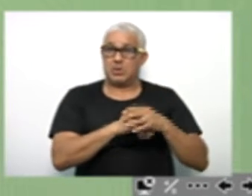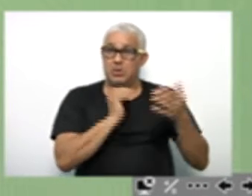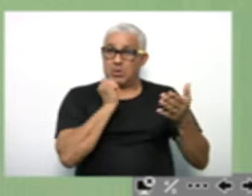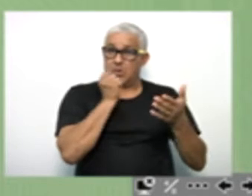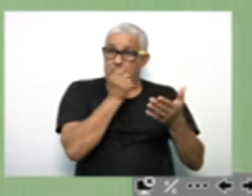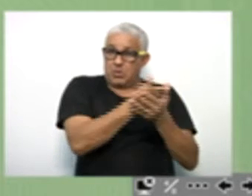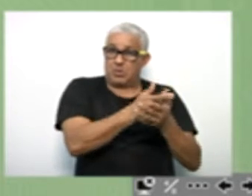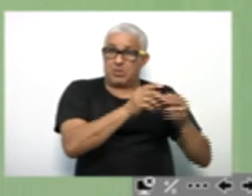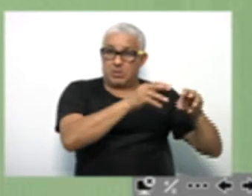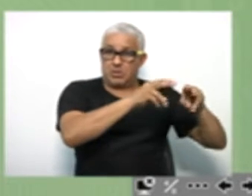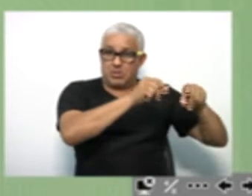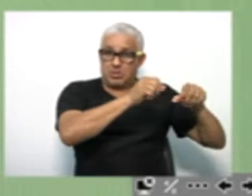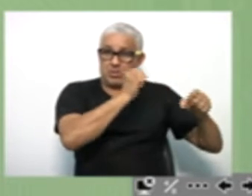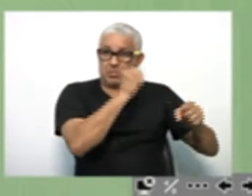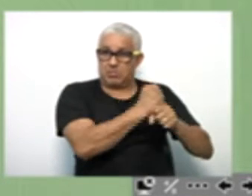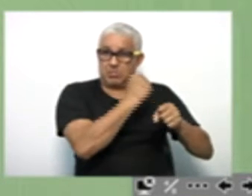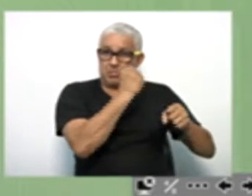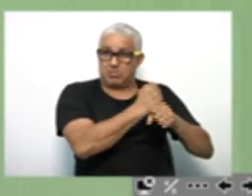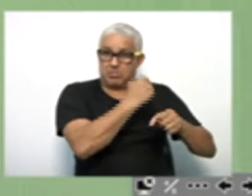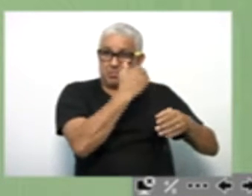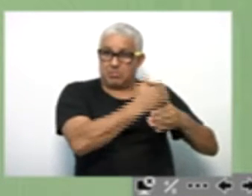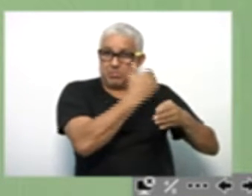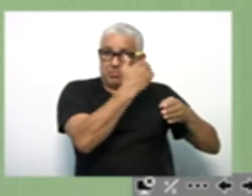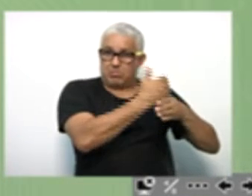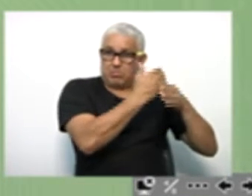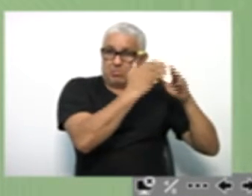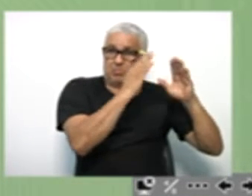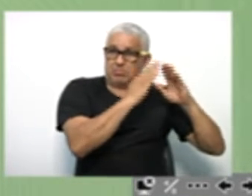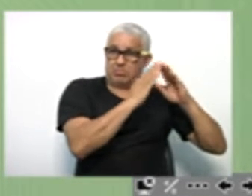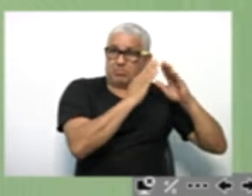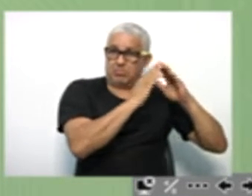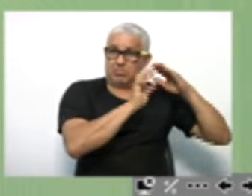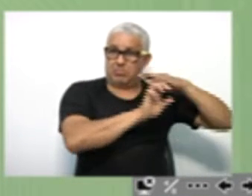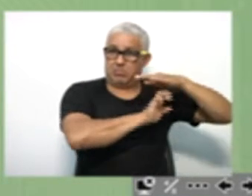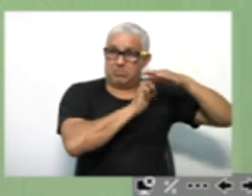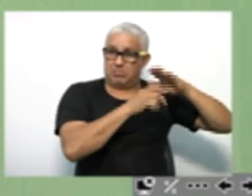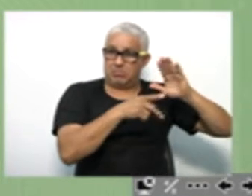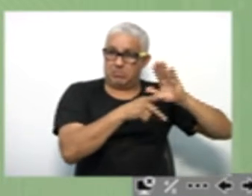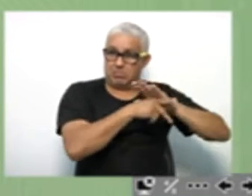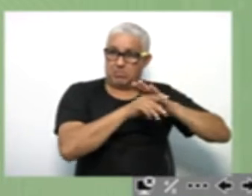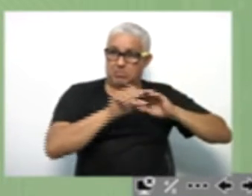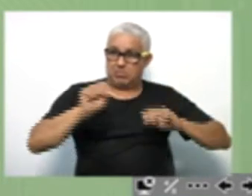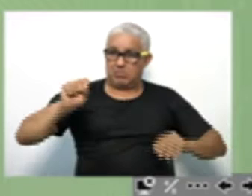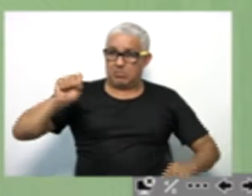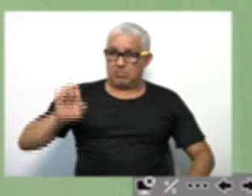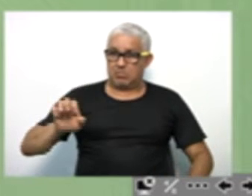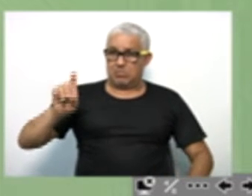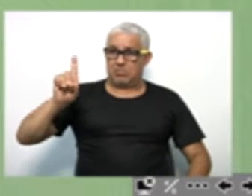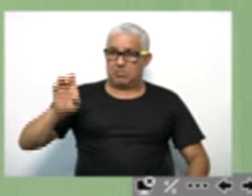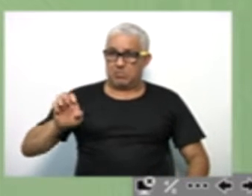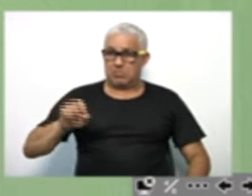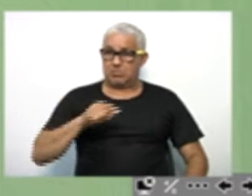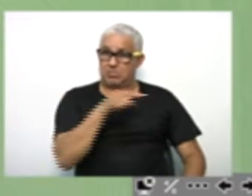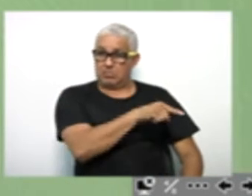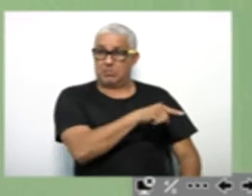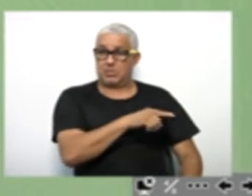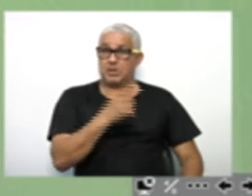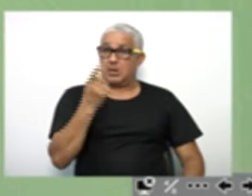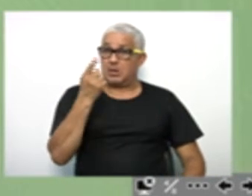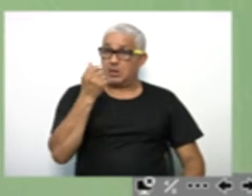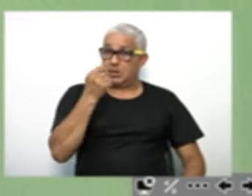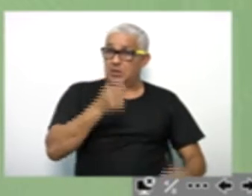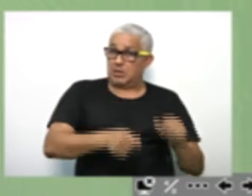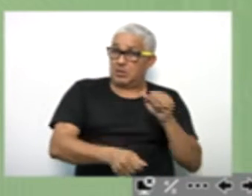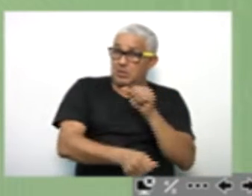terreno para a construção da sede da empresa, né? Depois eu estou falando de financiamento, estou falando de financiar um